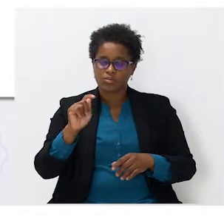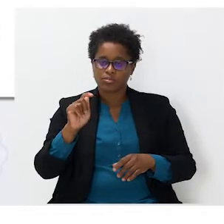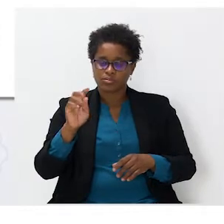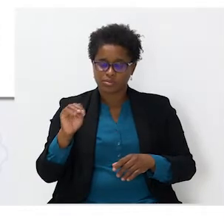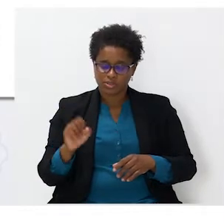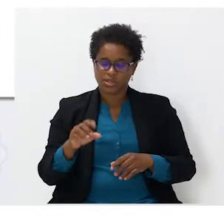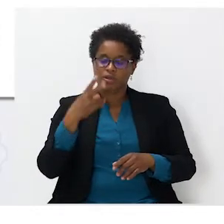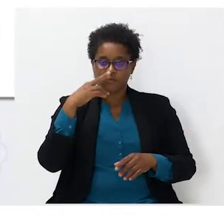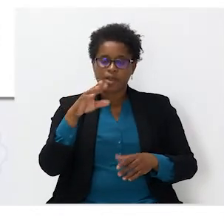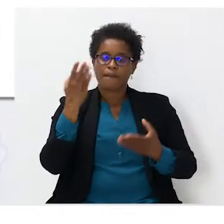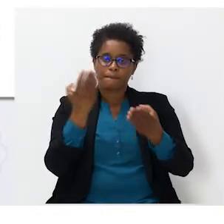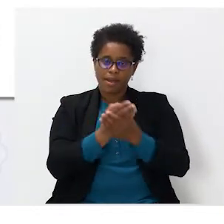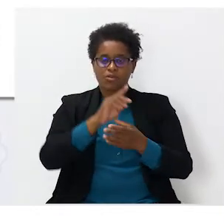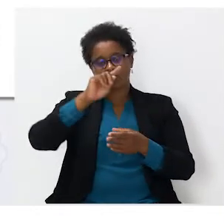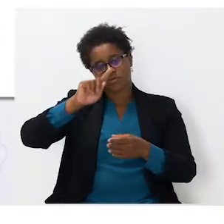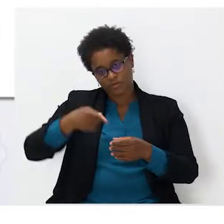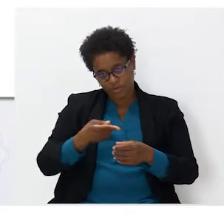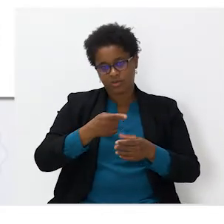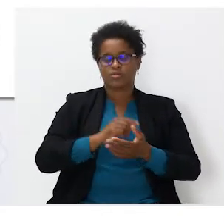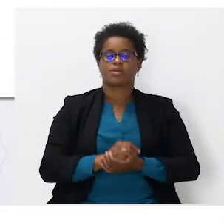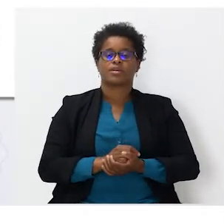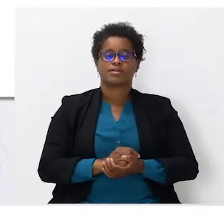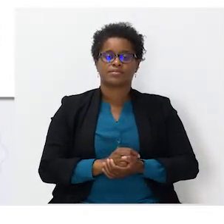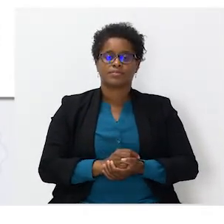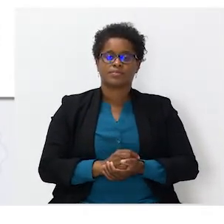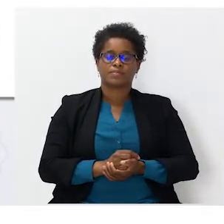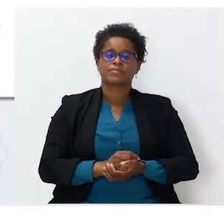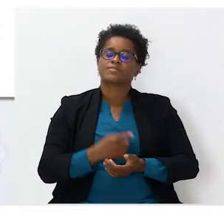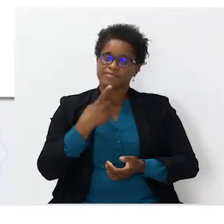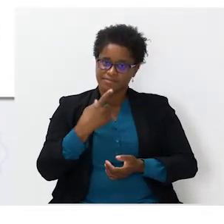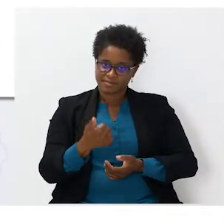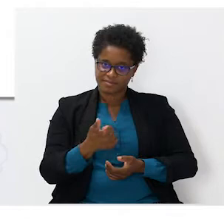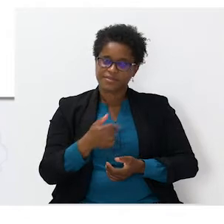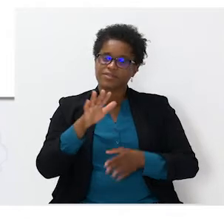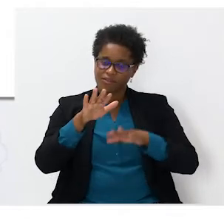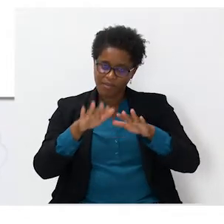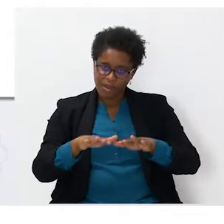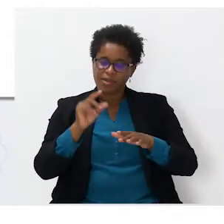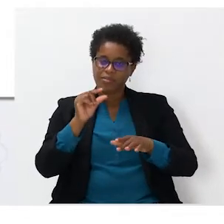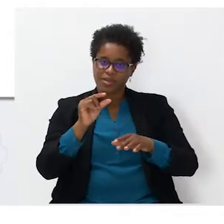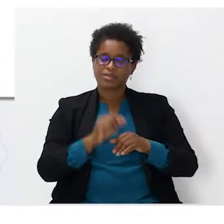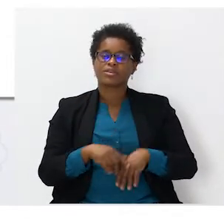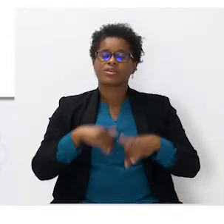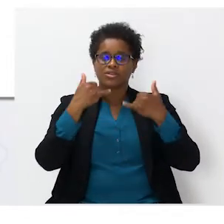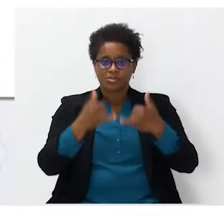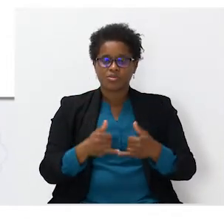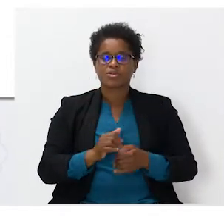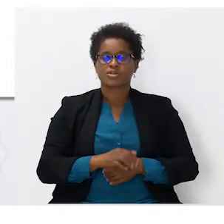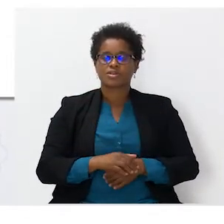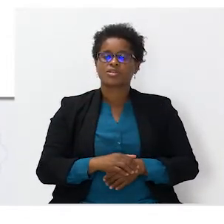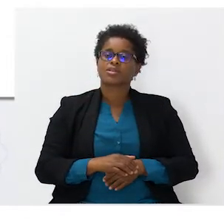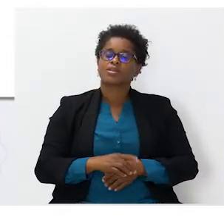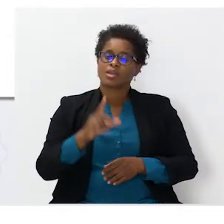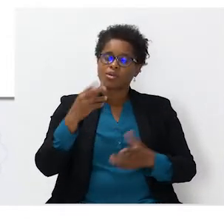vamos ver. Pão, colocamos a vírgula, não é? Fazer uma pausa pequena. Depois,